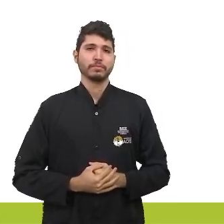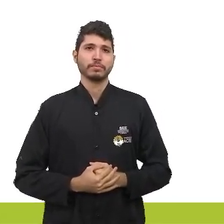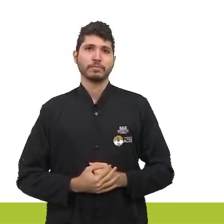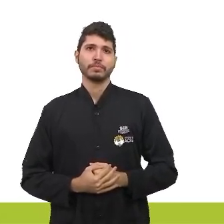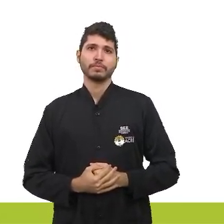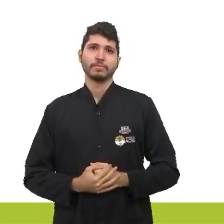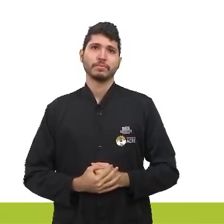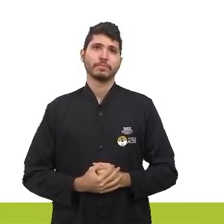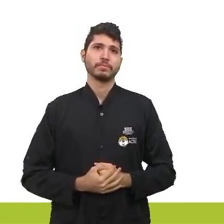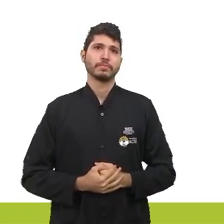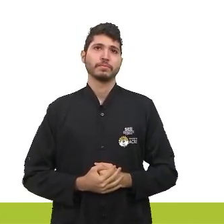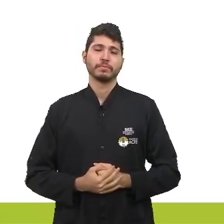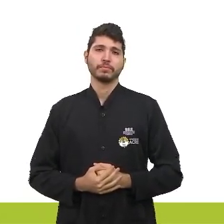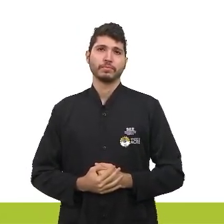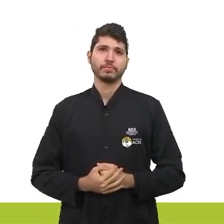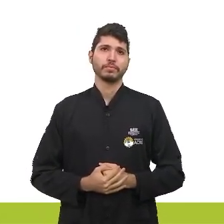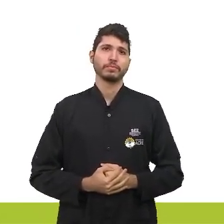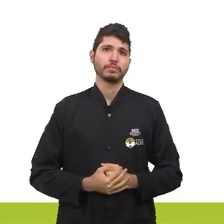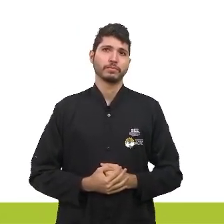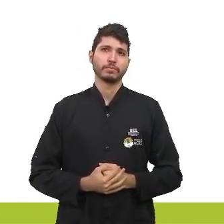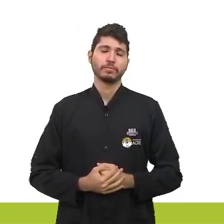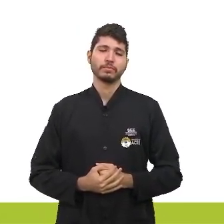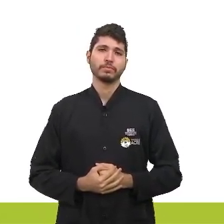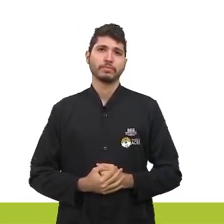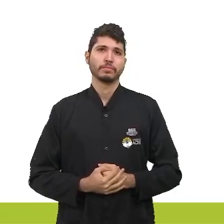2 aqui, 32. Ok.